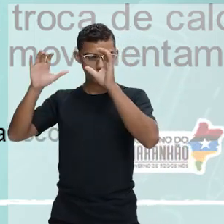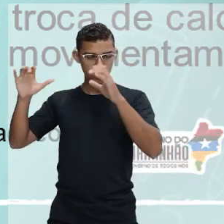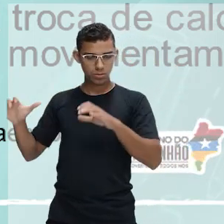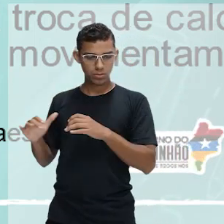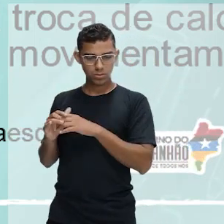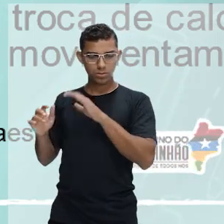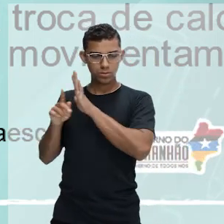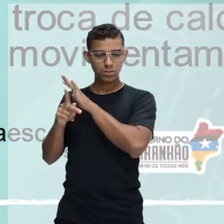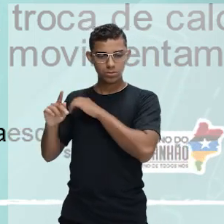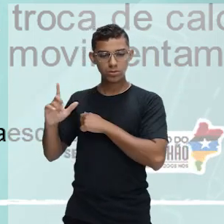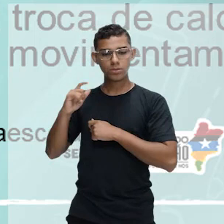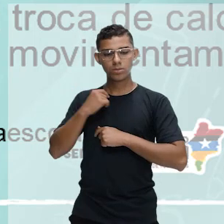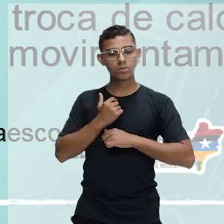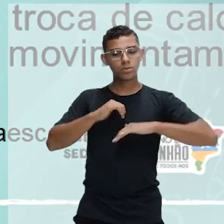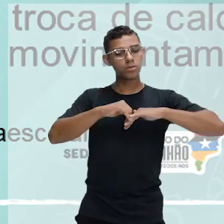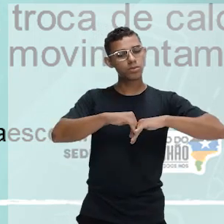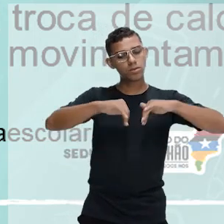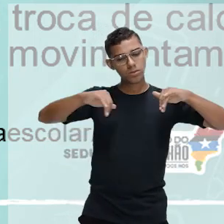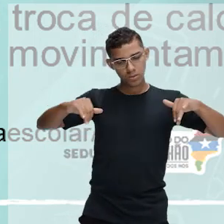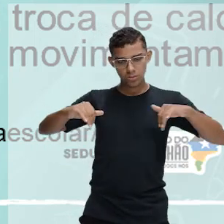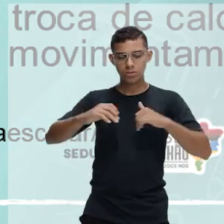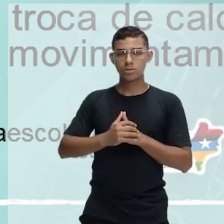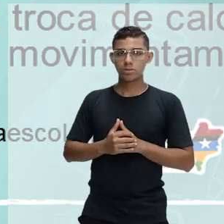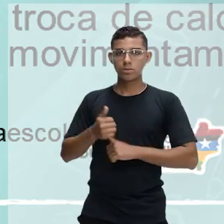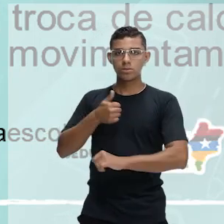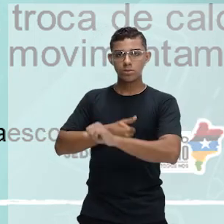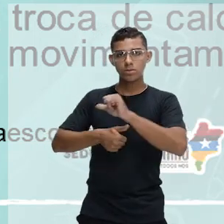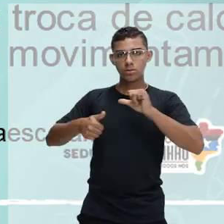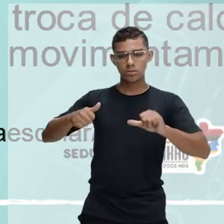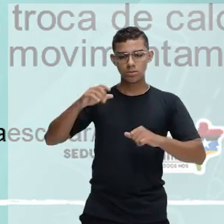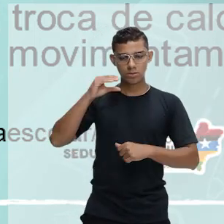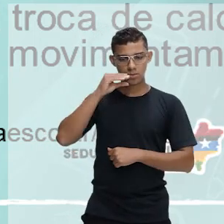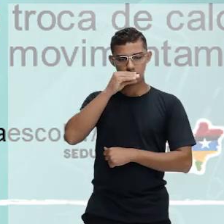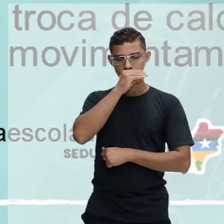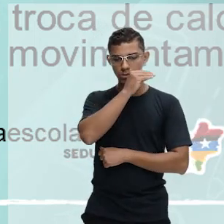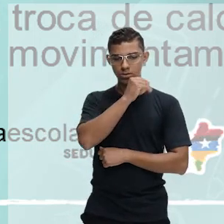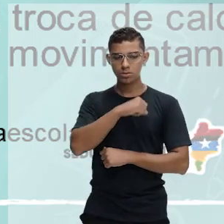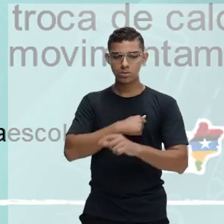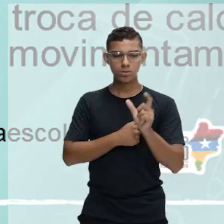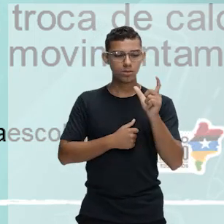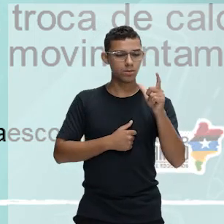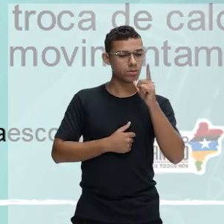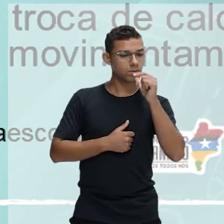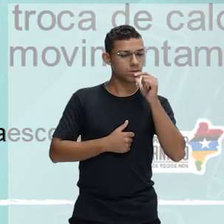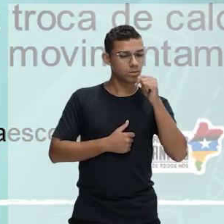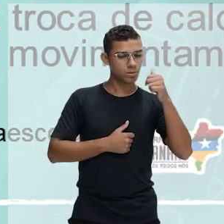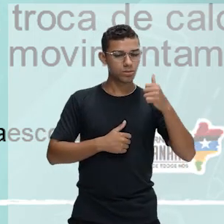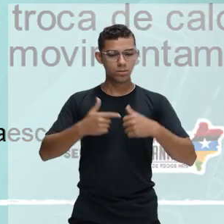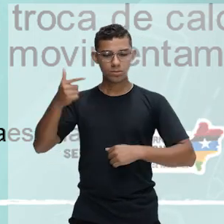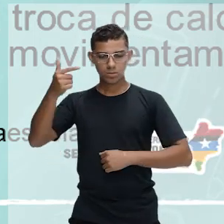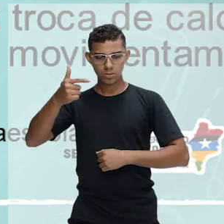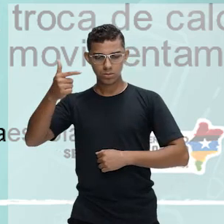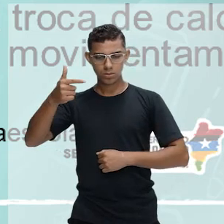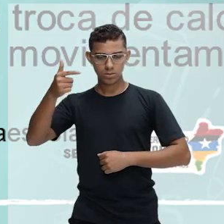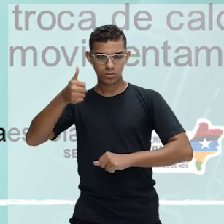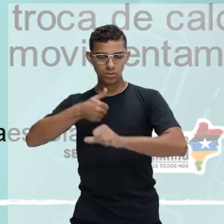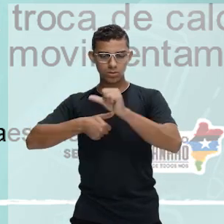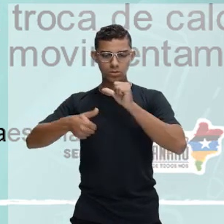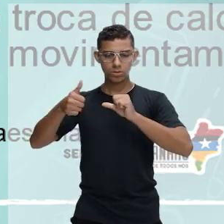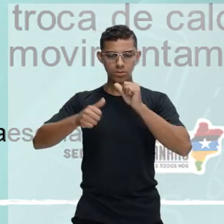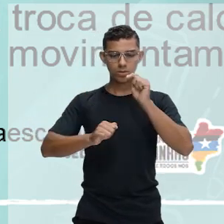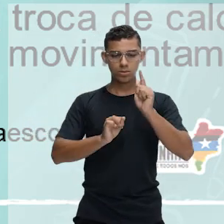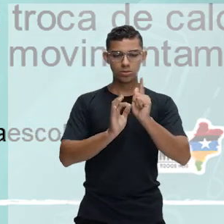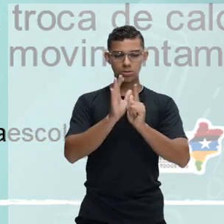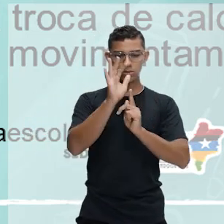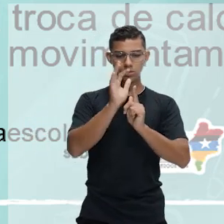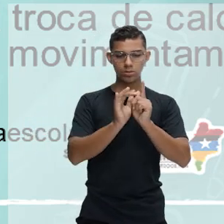si. Com essa troca de calor, as águas do circuito secundário se transformam em vapor